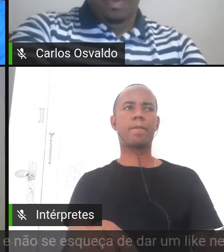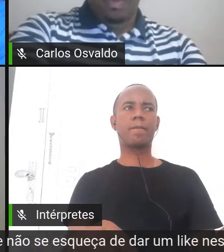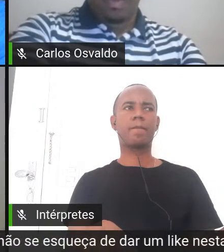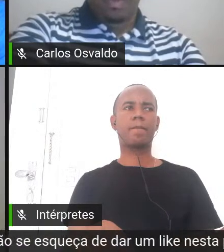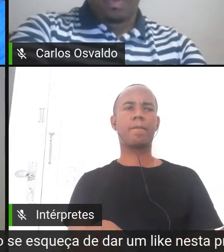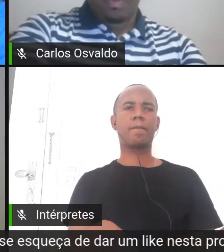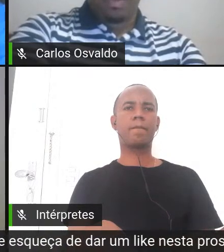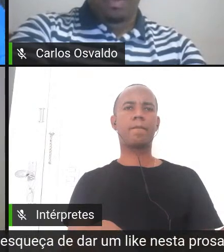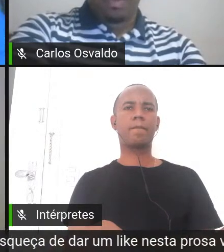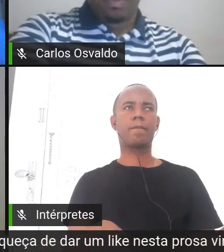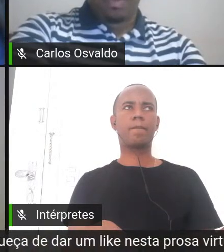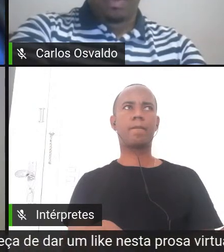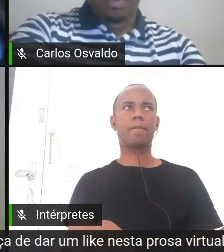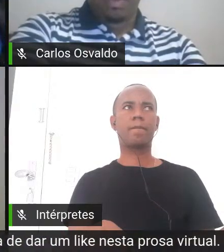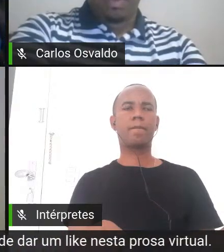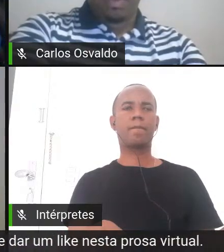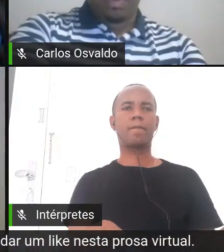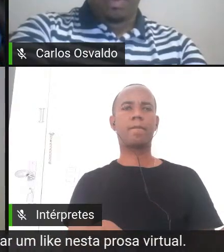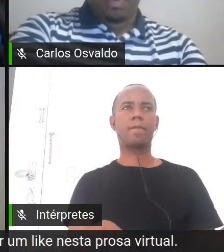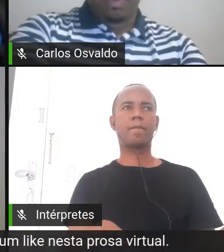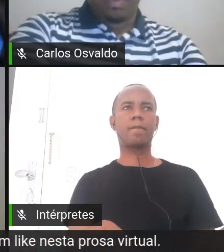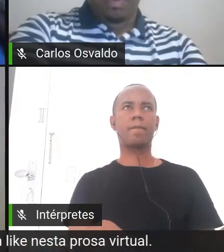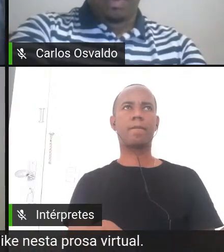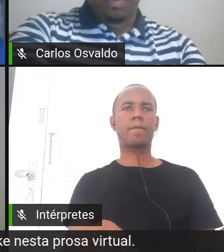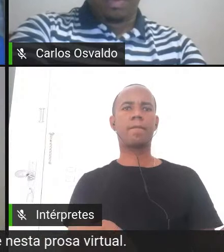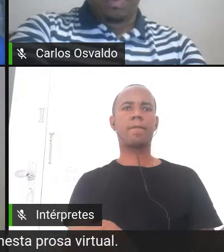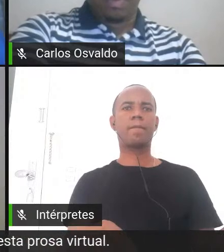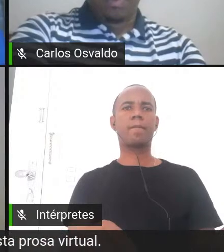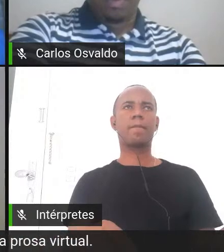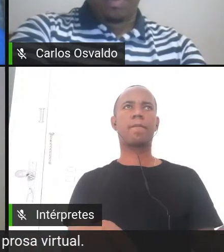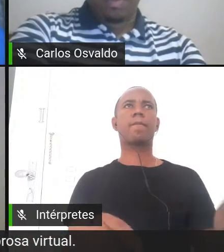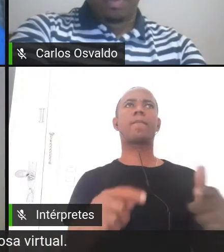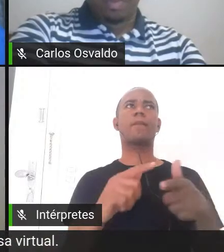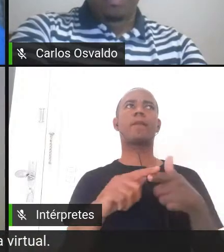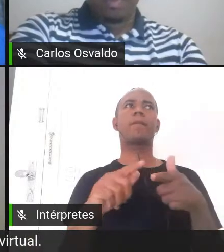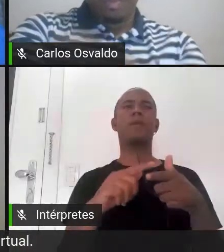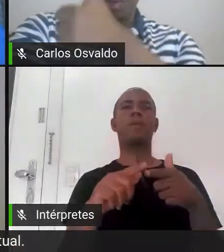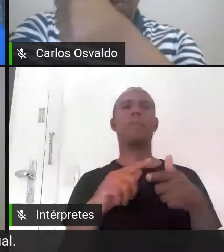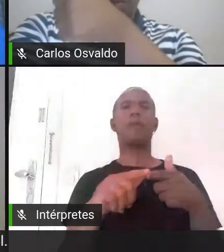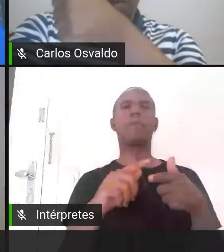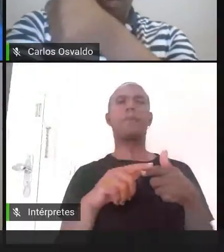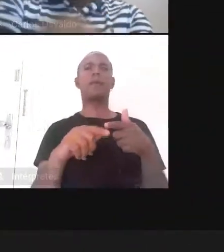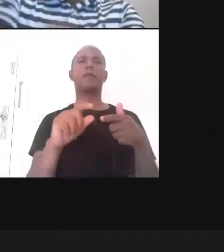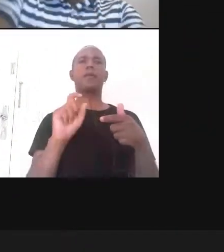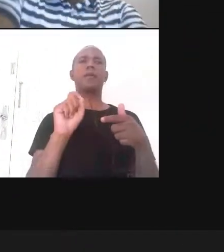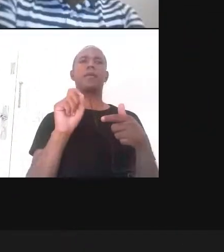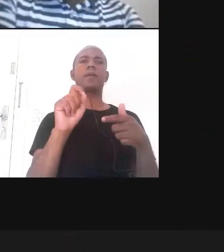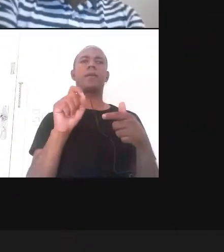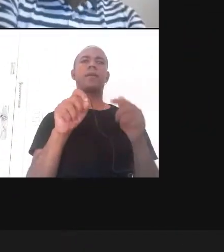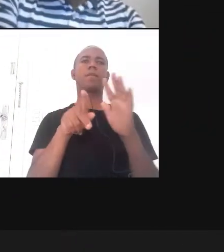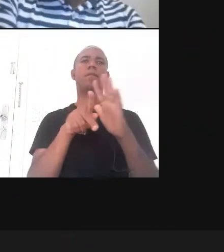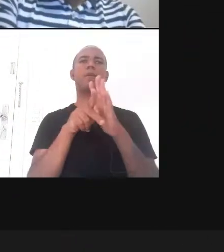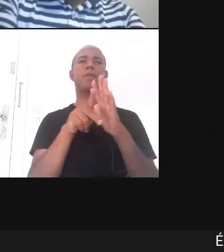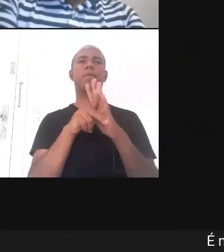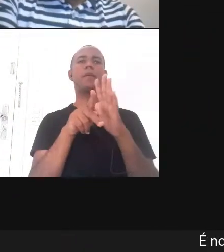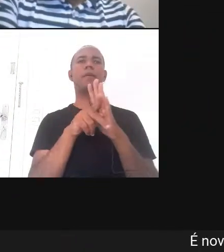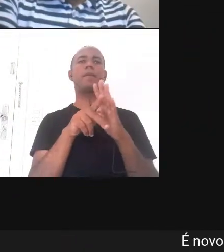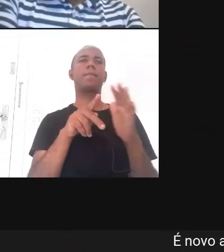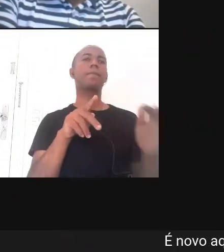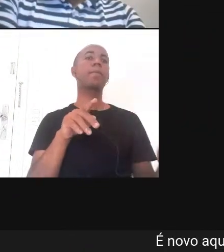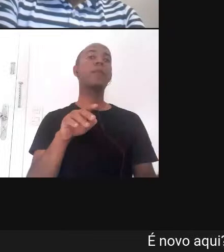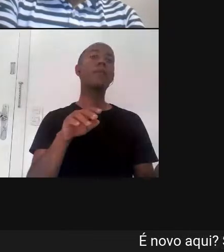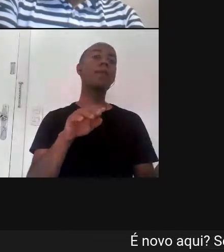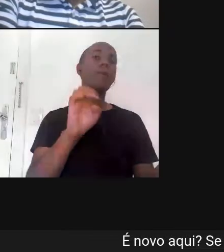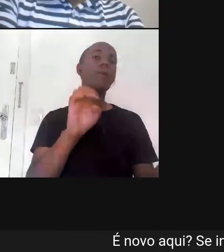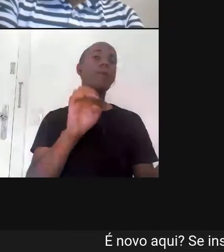Lucílio, acho que há um problema contigo aí. O Adelino, a Eliana e o Carlos conseguem me ouvir. Lucílio? Não? Bem, enquanto...